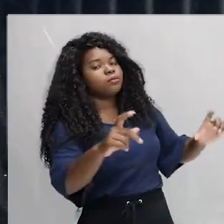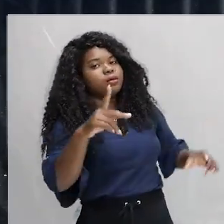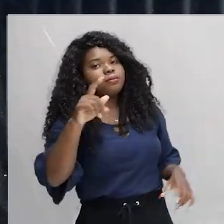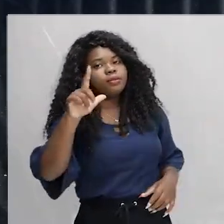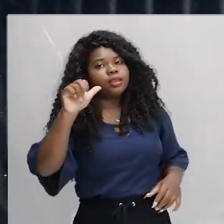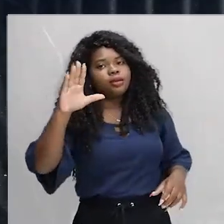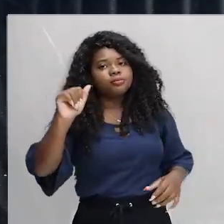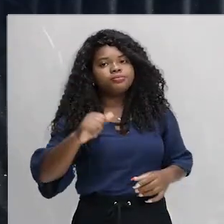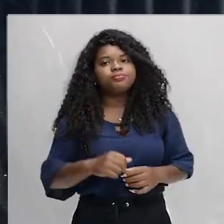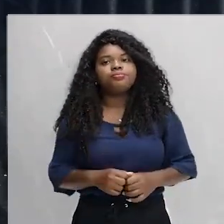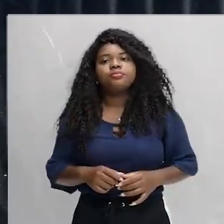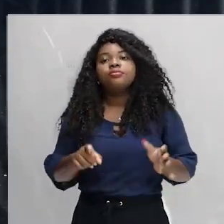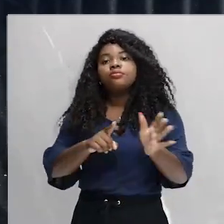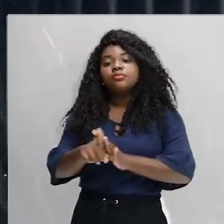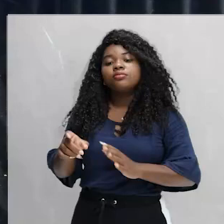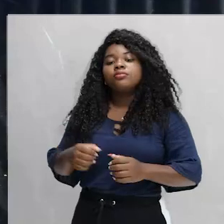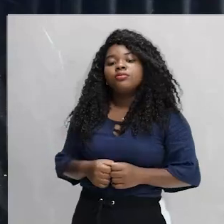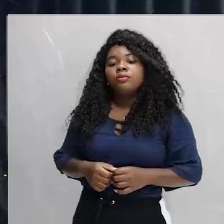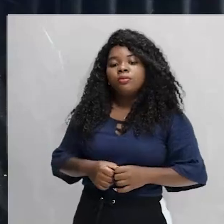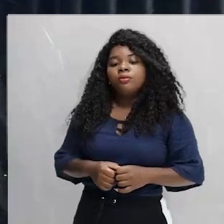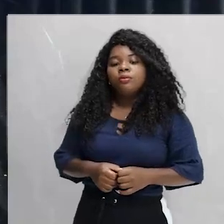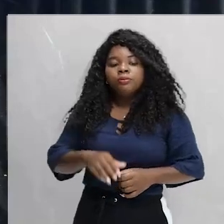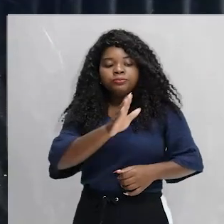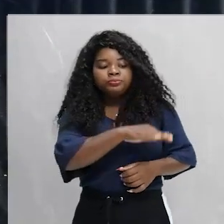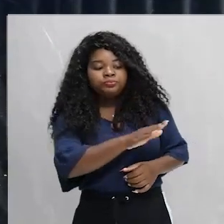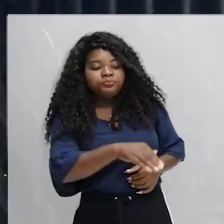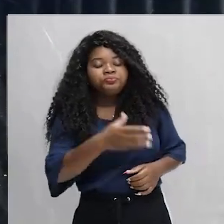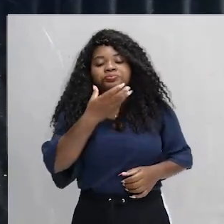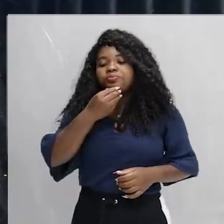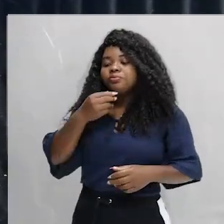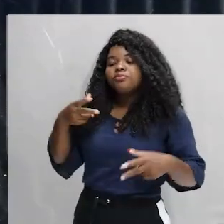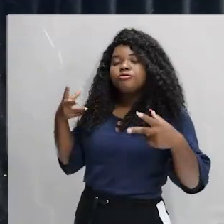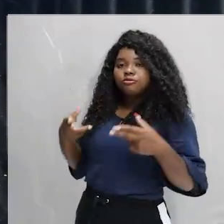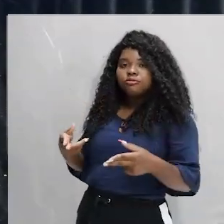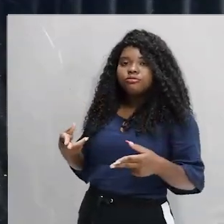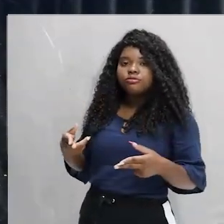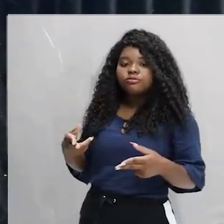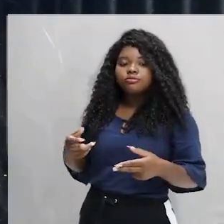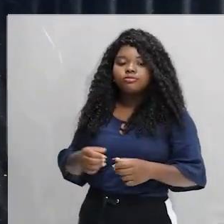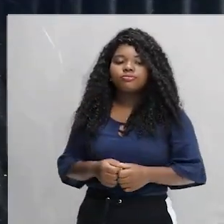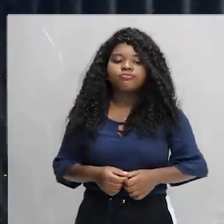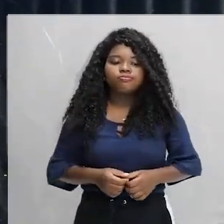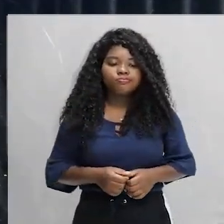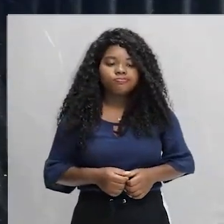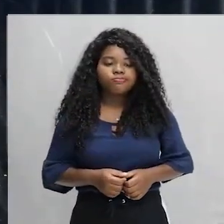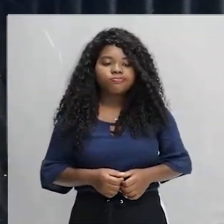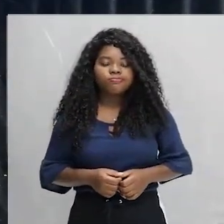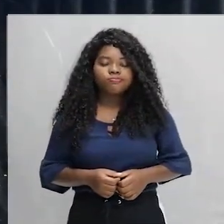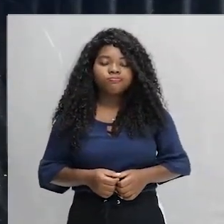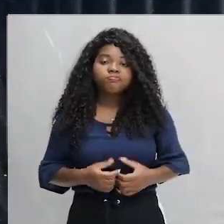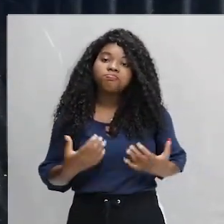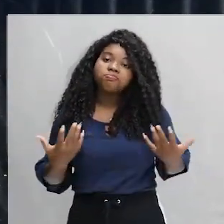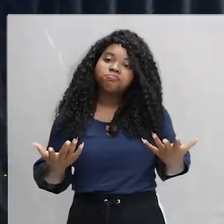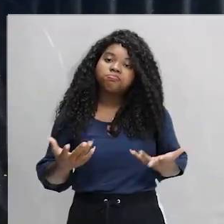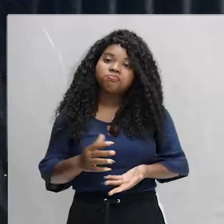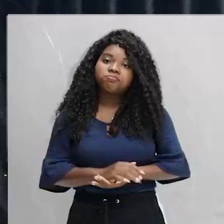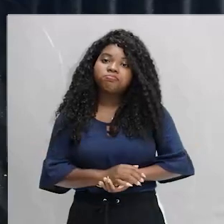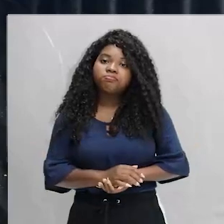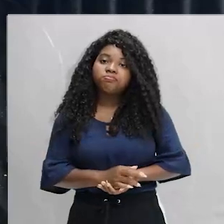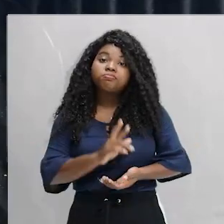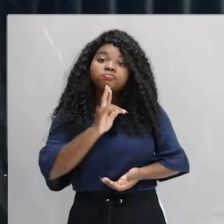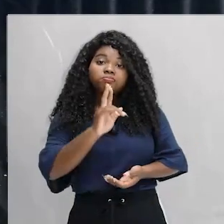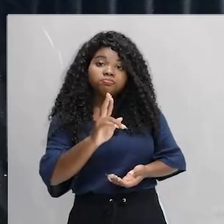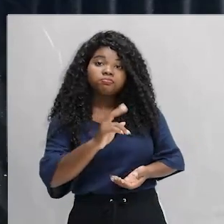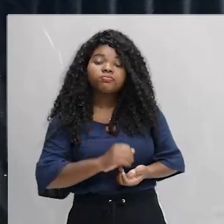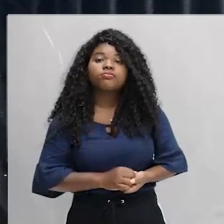identificação. E aí a pergunta, será que a criança e esse homem são a mesma pessoa? Bom, eu vou responder